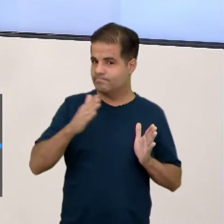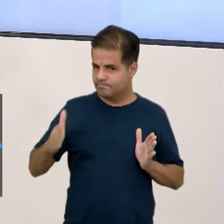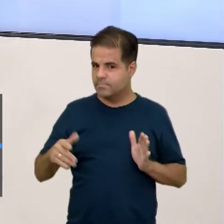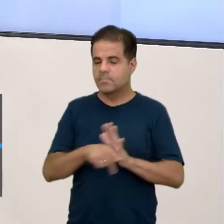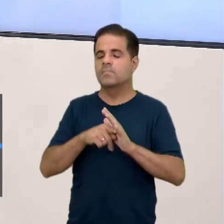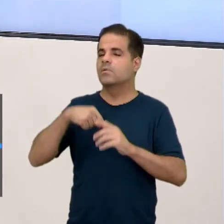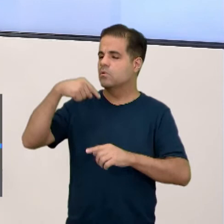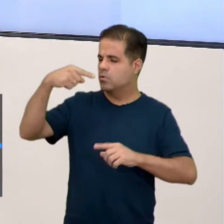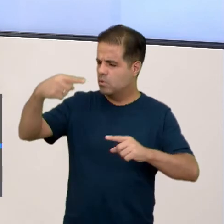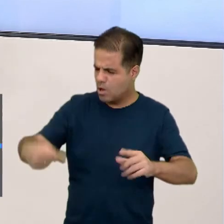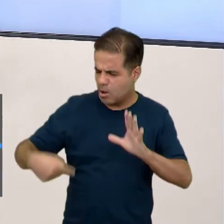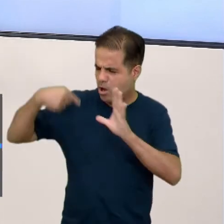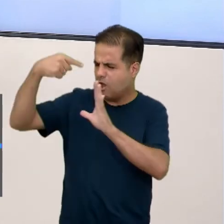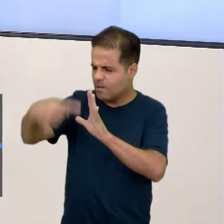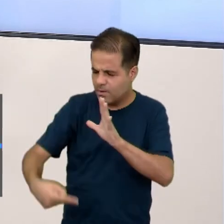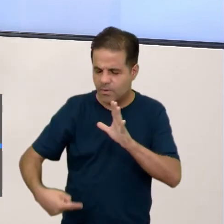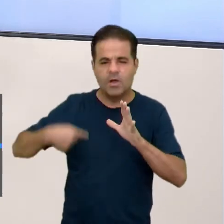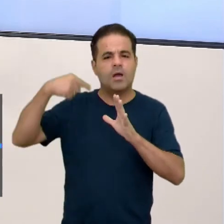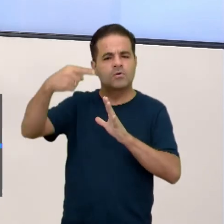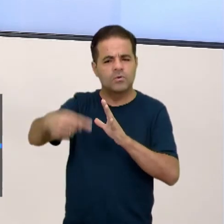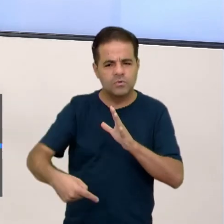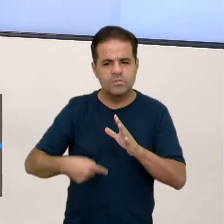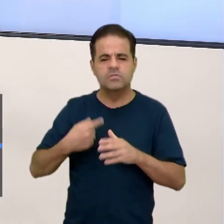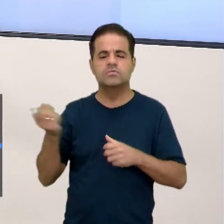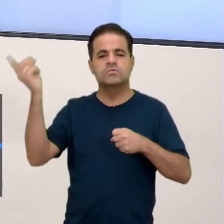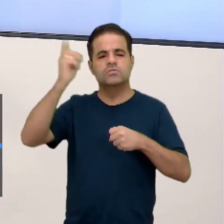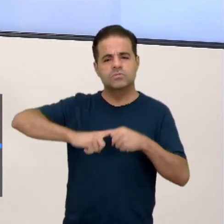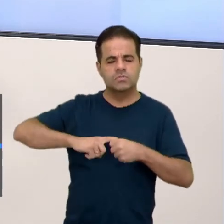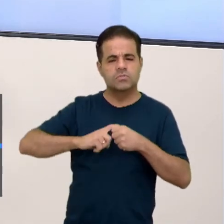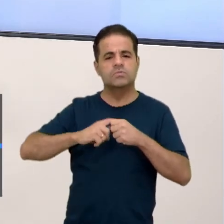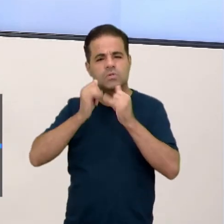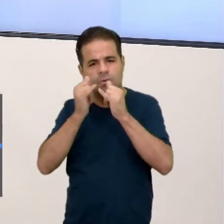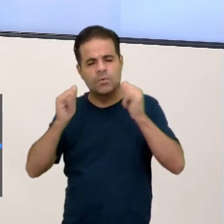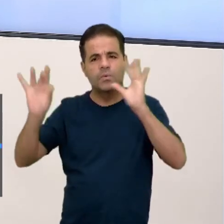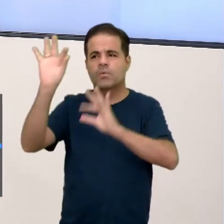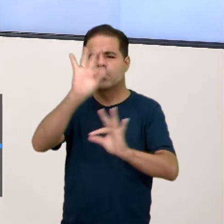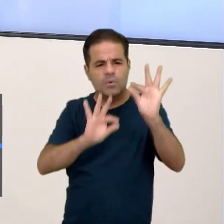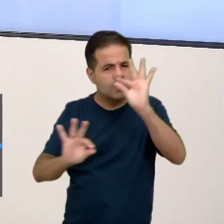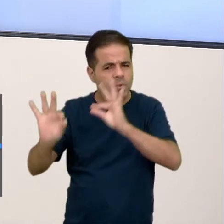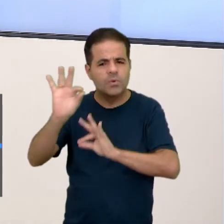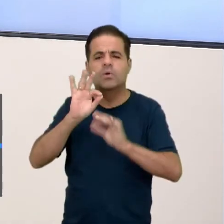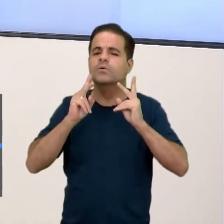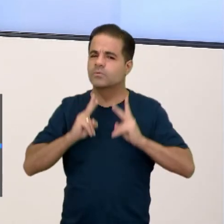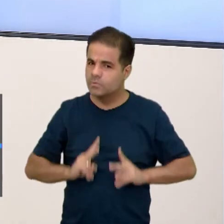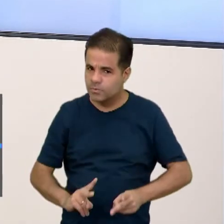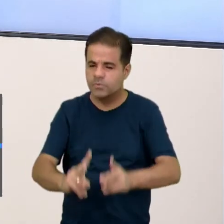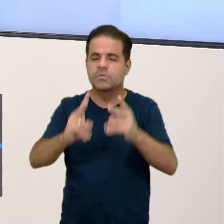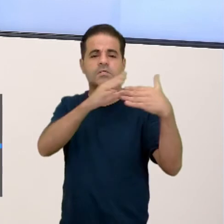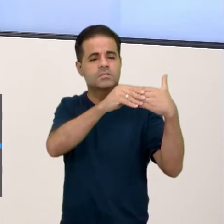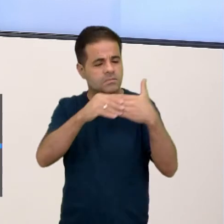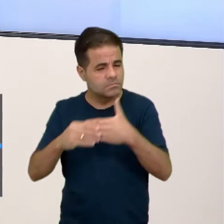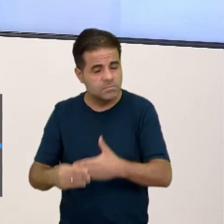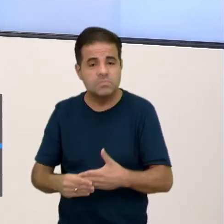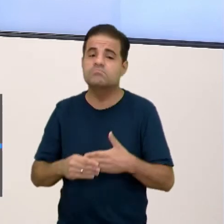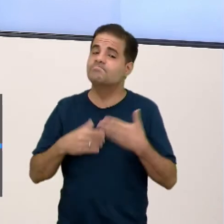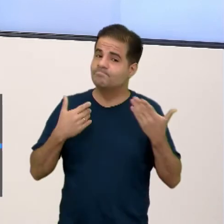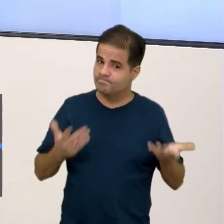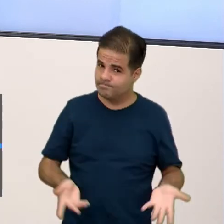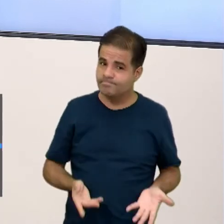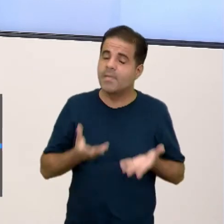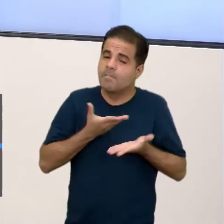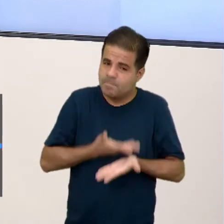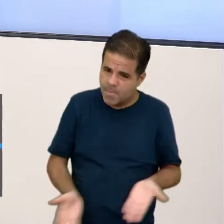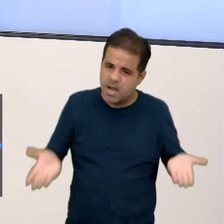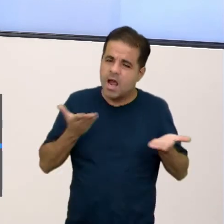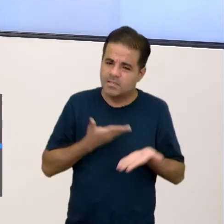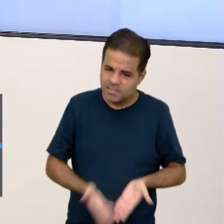a turbina girar e parte volta para as partículas para elas continuarem dar seguimento, né? A gente fala que é